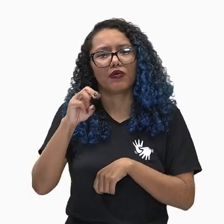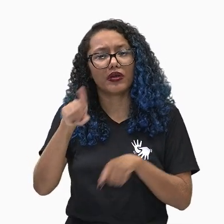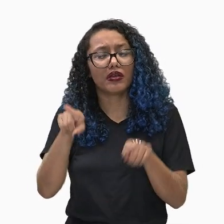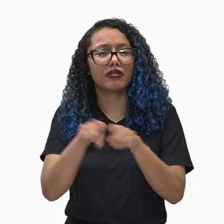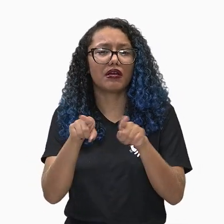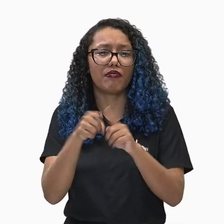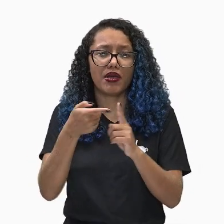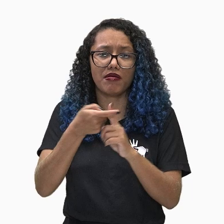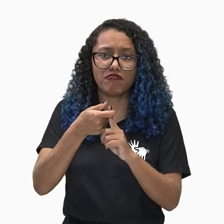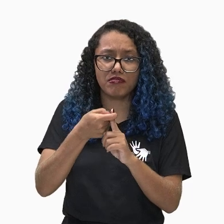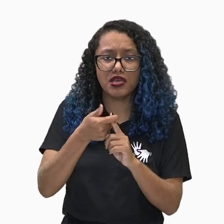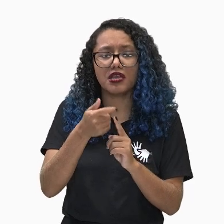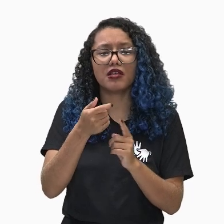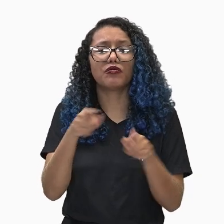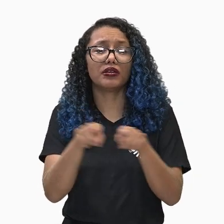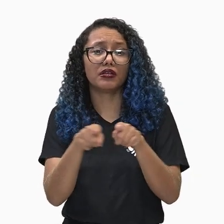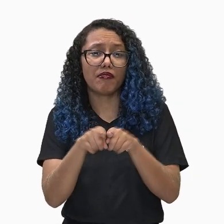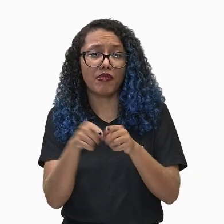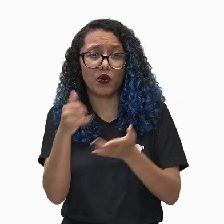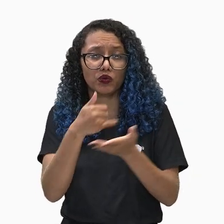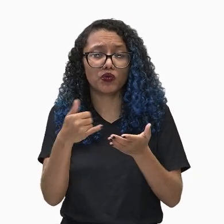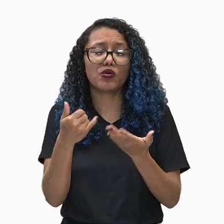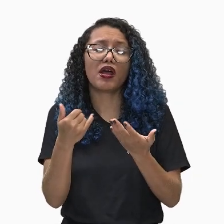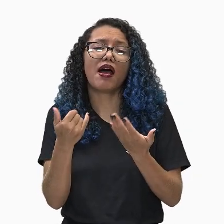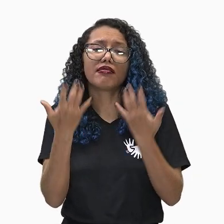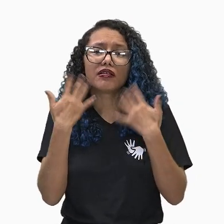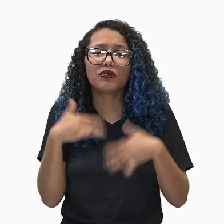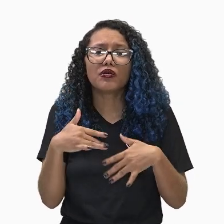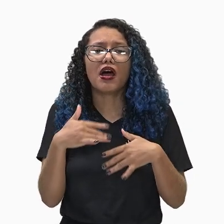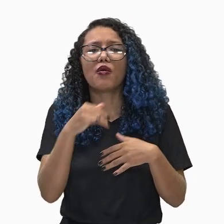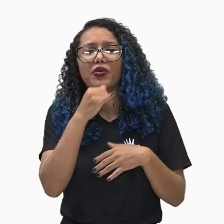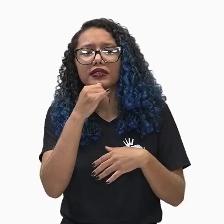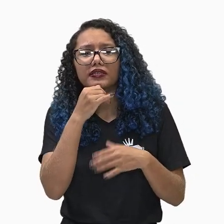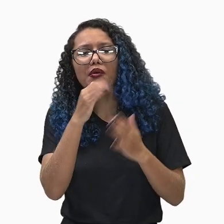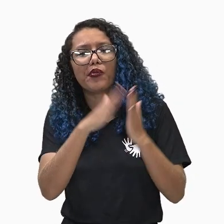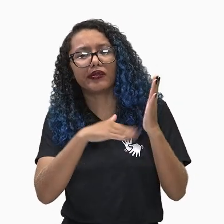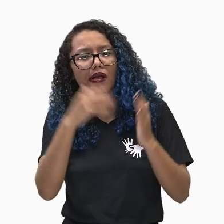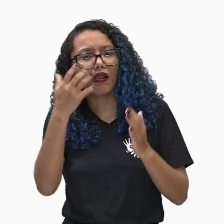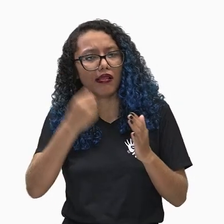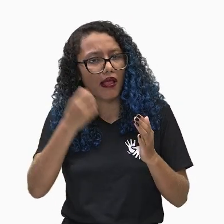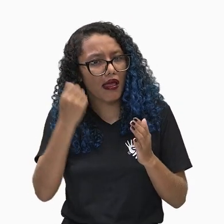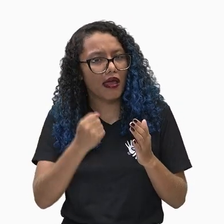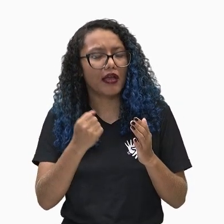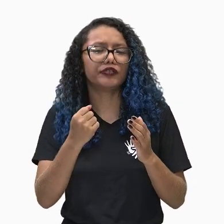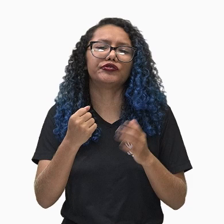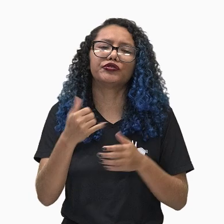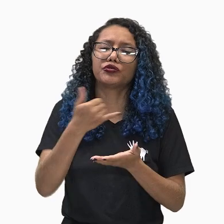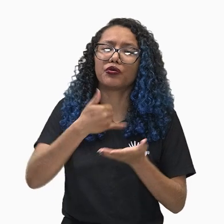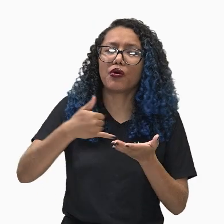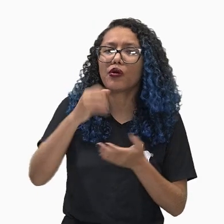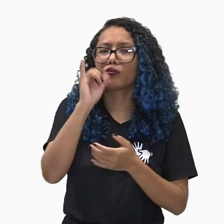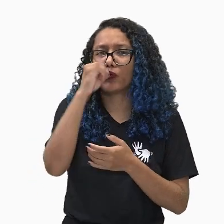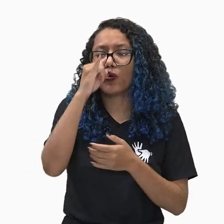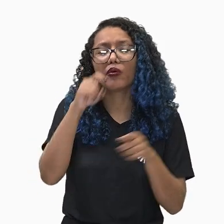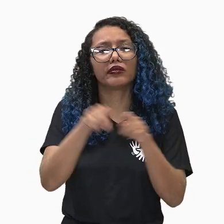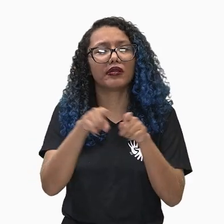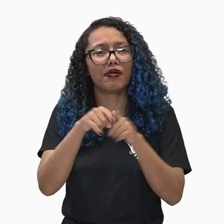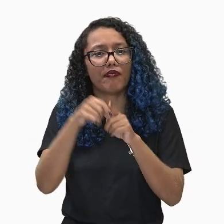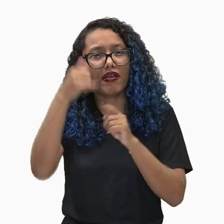a manteiga de leite, a banha suína, o sebo de vaca. Os esteroides